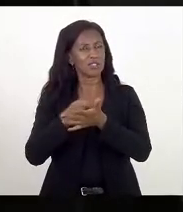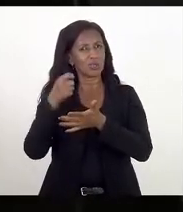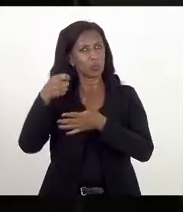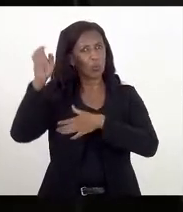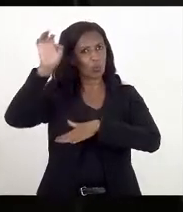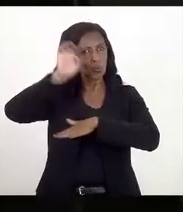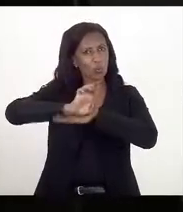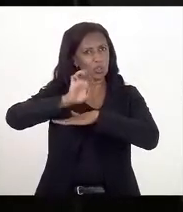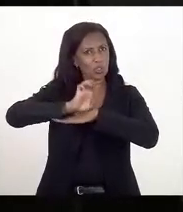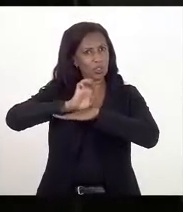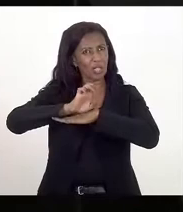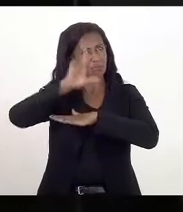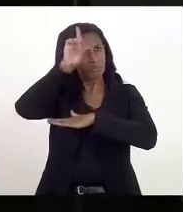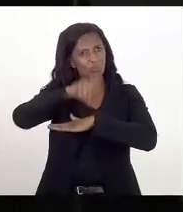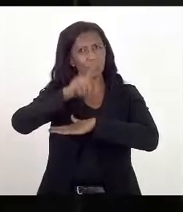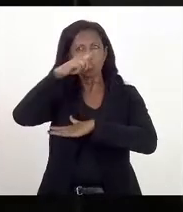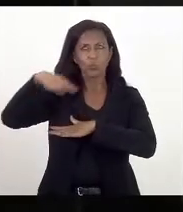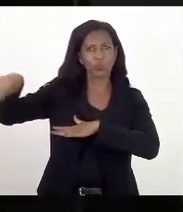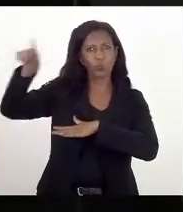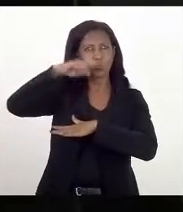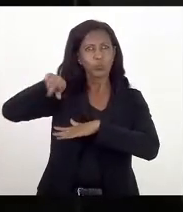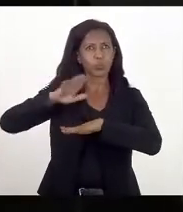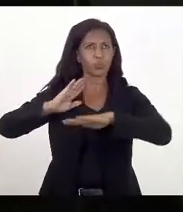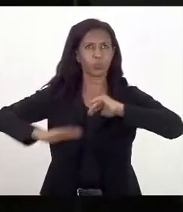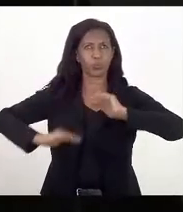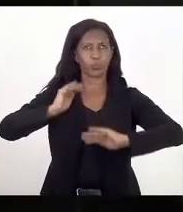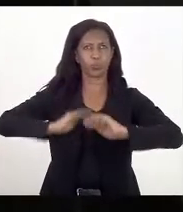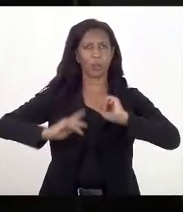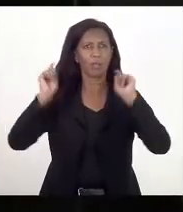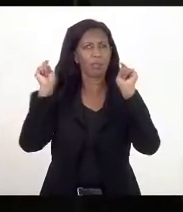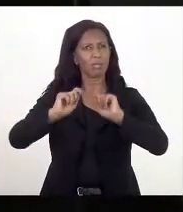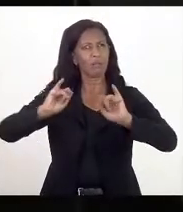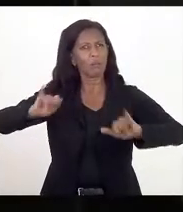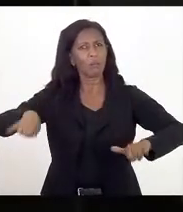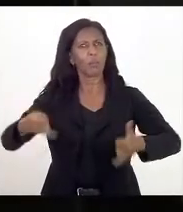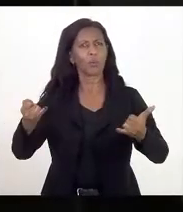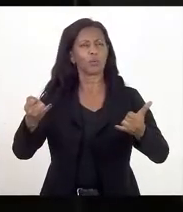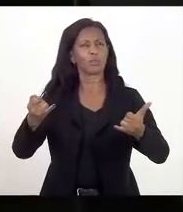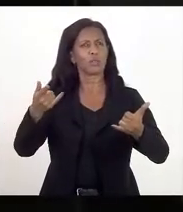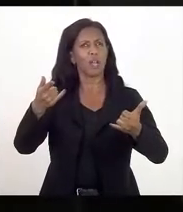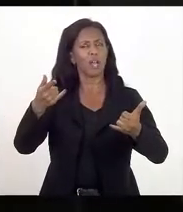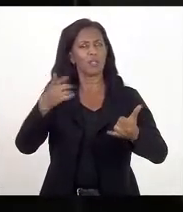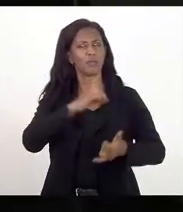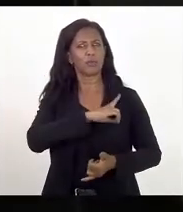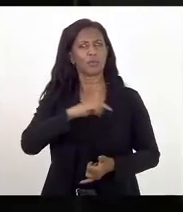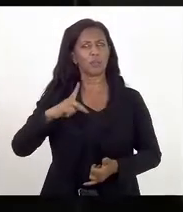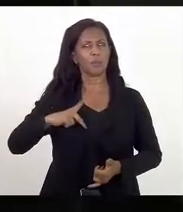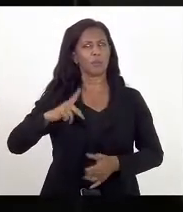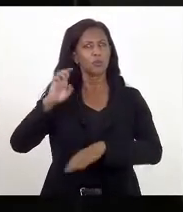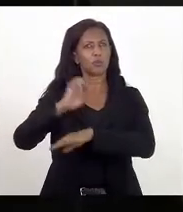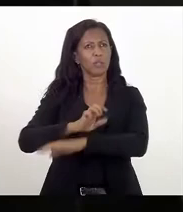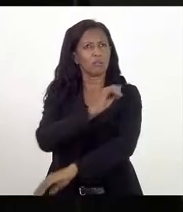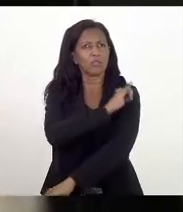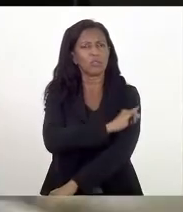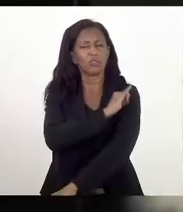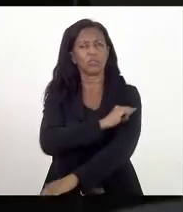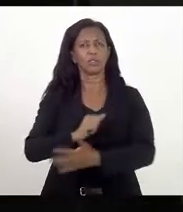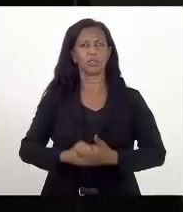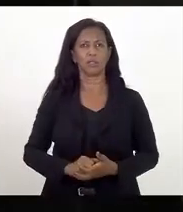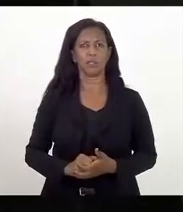para essa categoria, garantindo a possibilidade de uma Defensoria Pública do Estado do Rio de Janeiro.